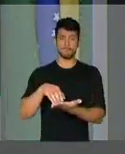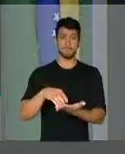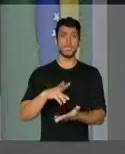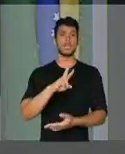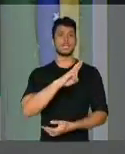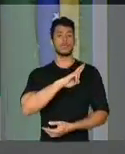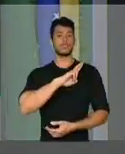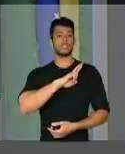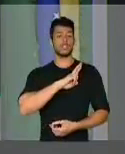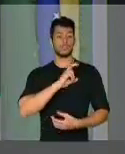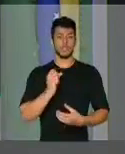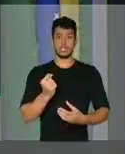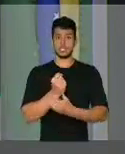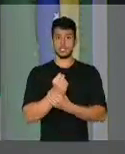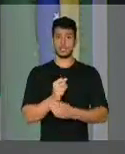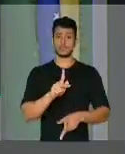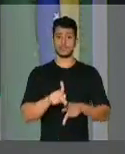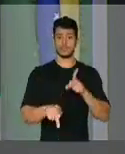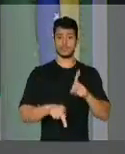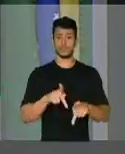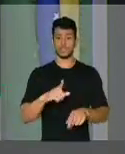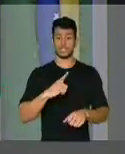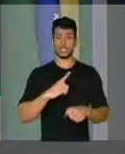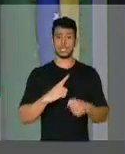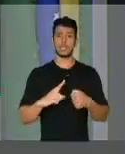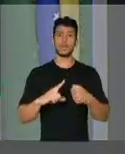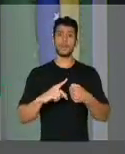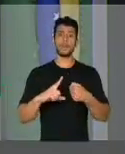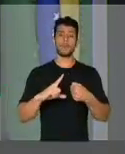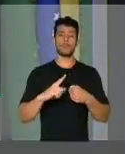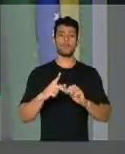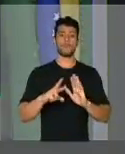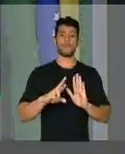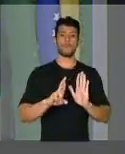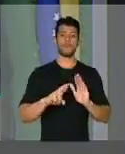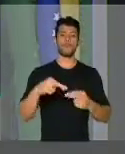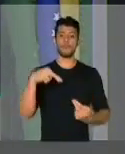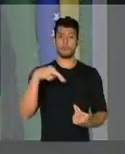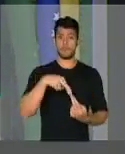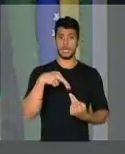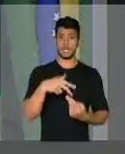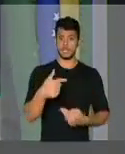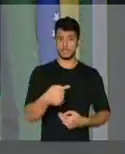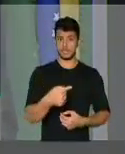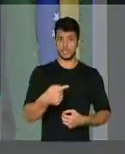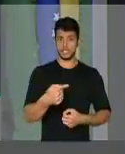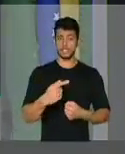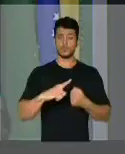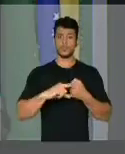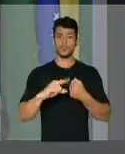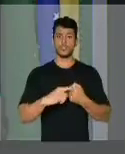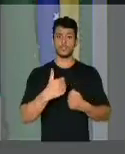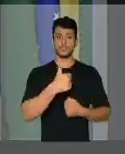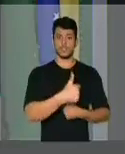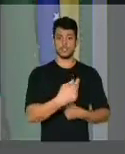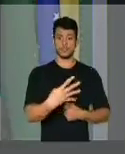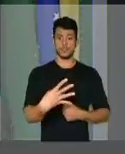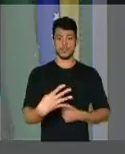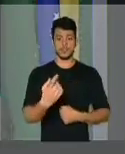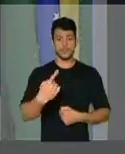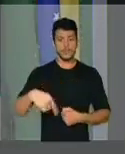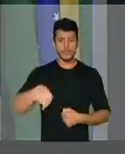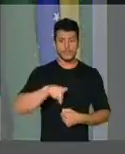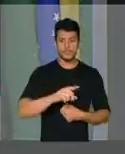pública nos termos do parágrafo 7º do artigo 144. Vejam, Vossas